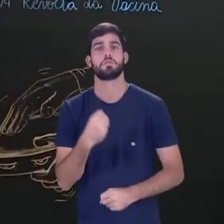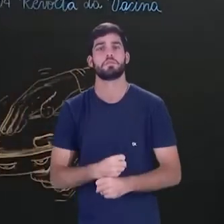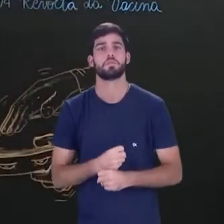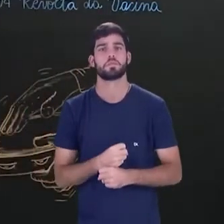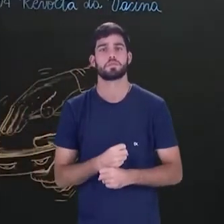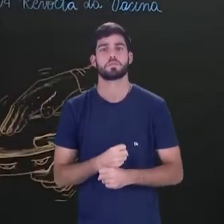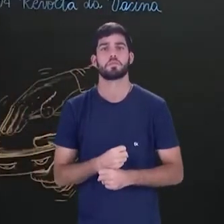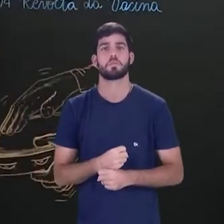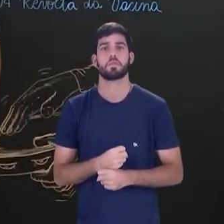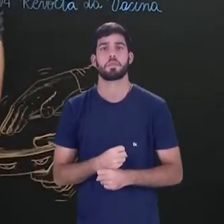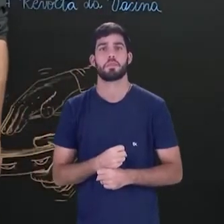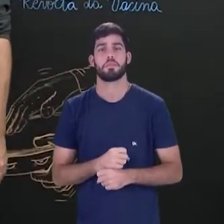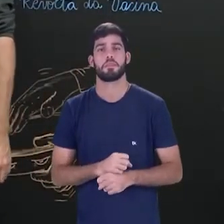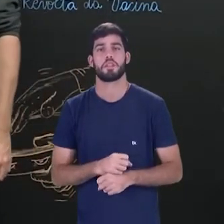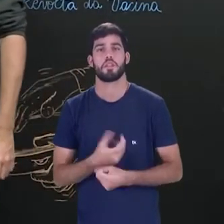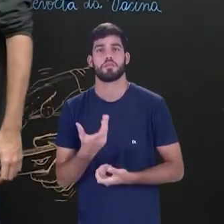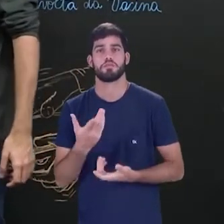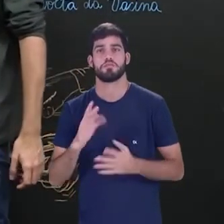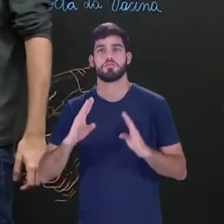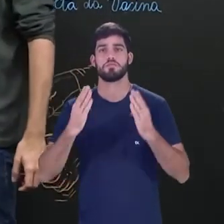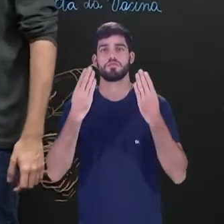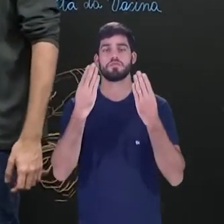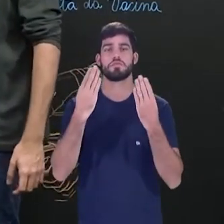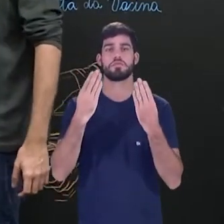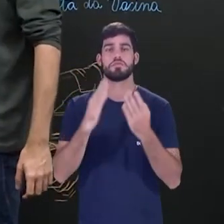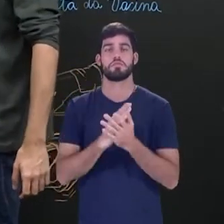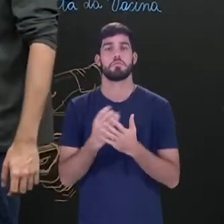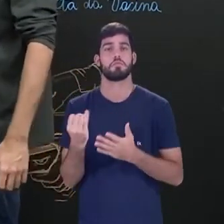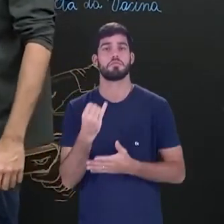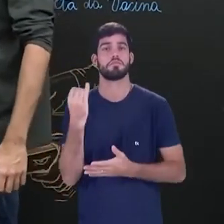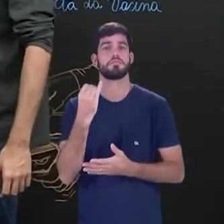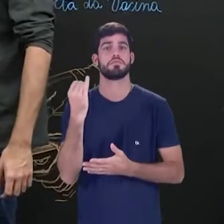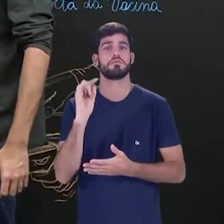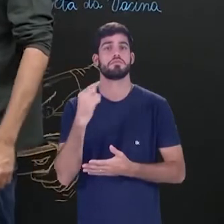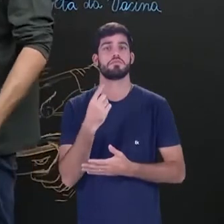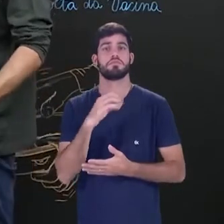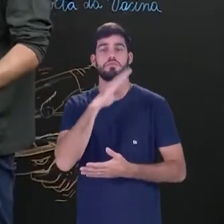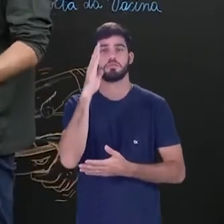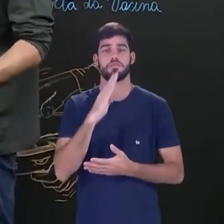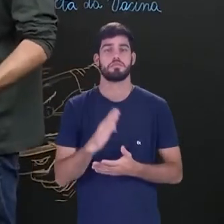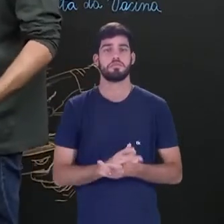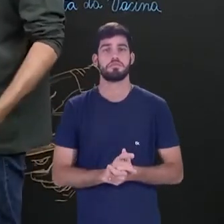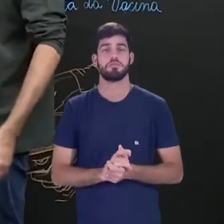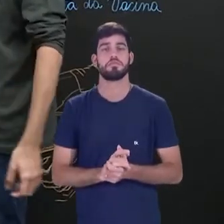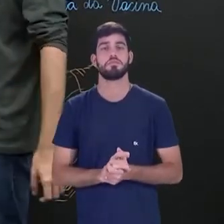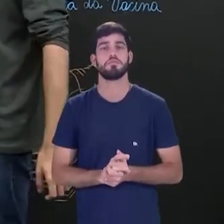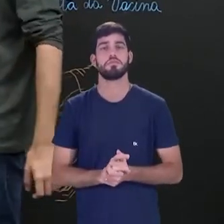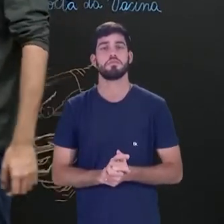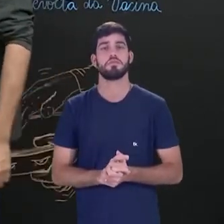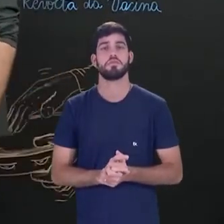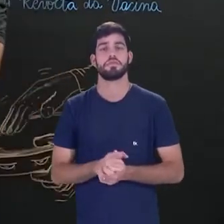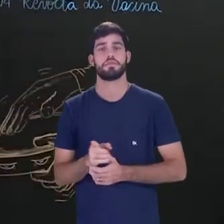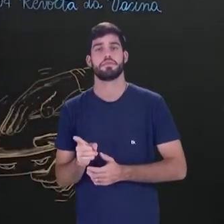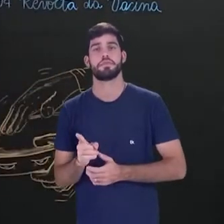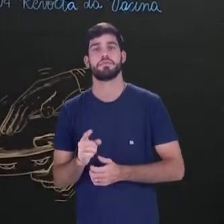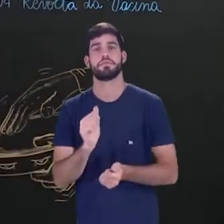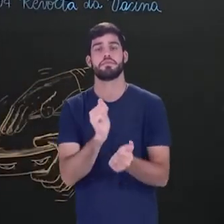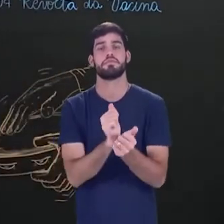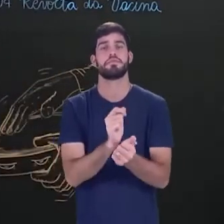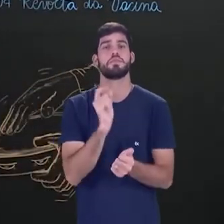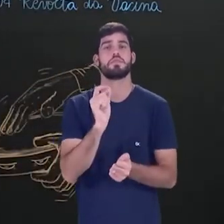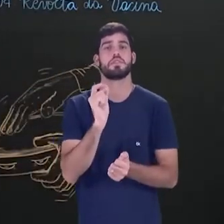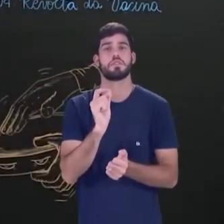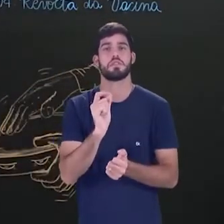evento bastante relevante da história brasileira que teve a participação de negros nesse momento de pós-abolição foi a Revolta